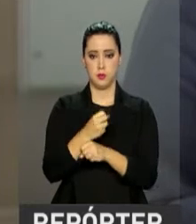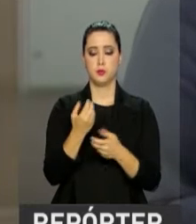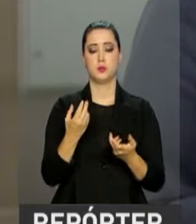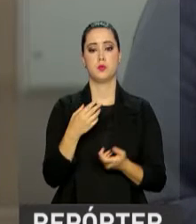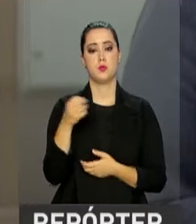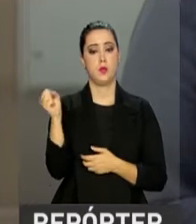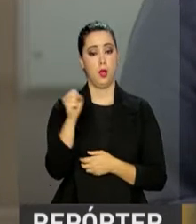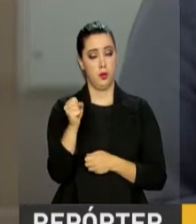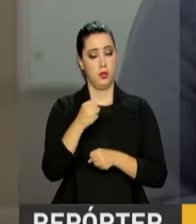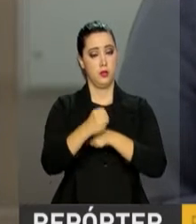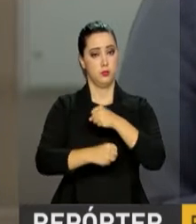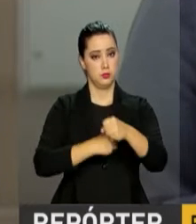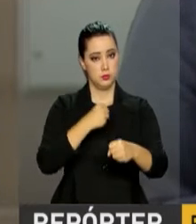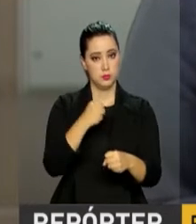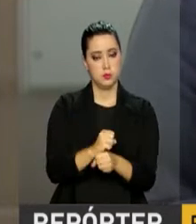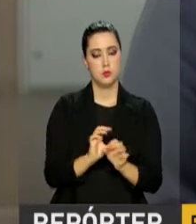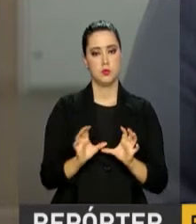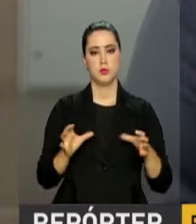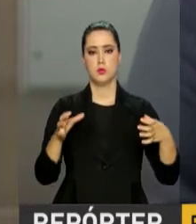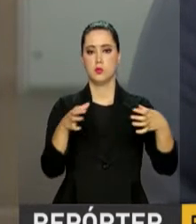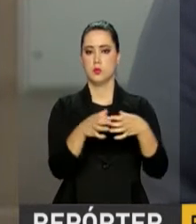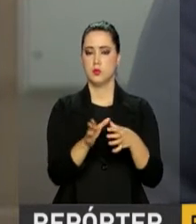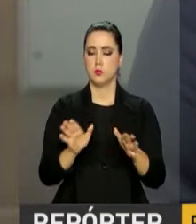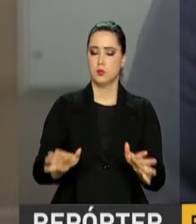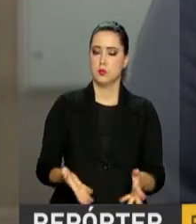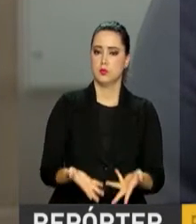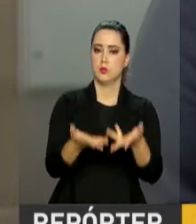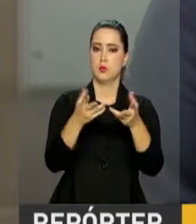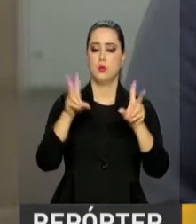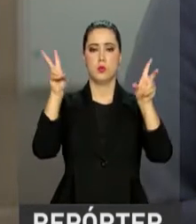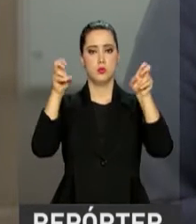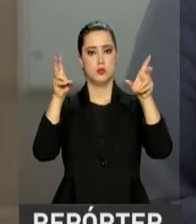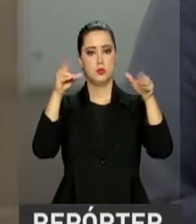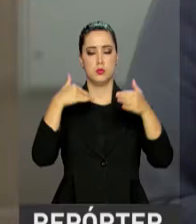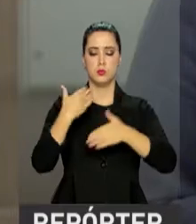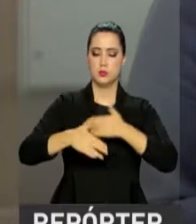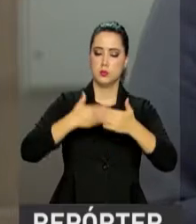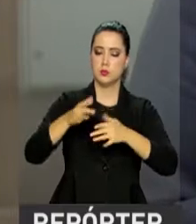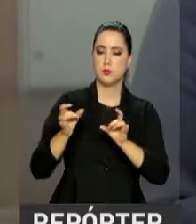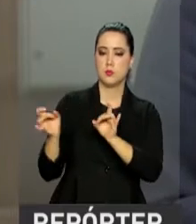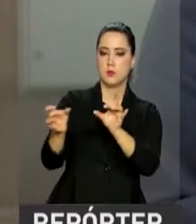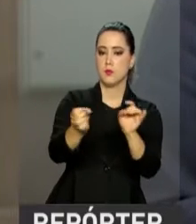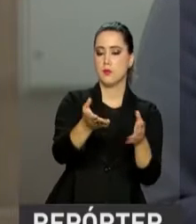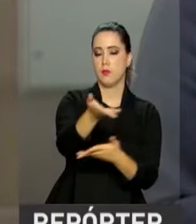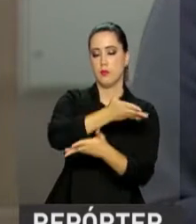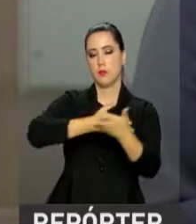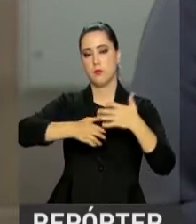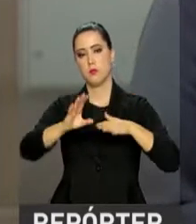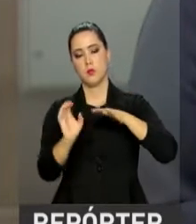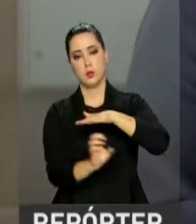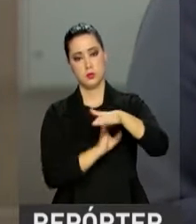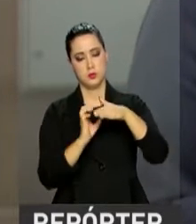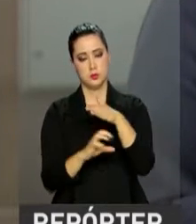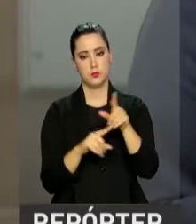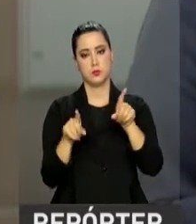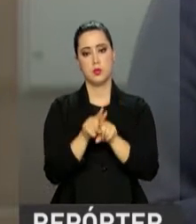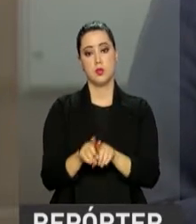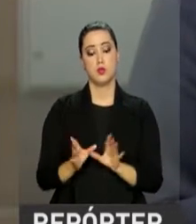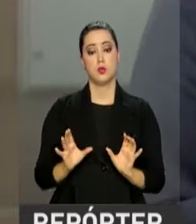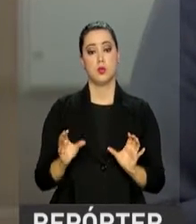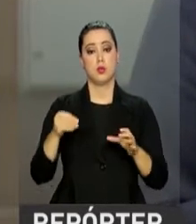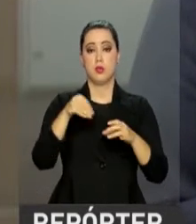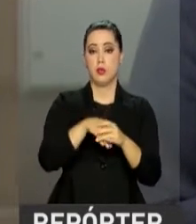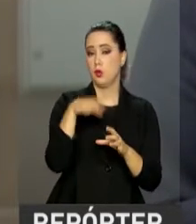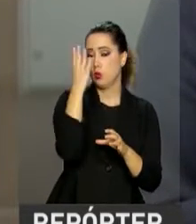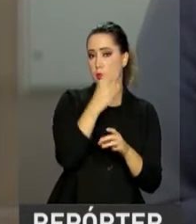brasileira de arranjos produtivos locais têm como tema o aumento da competitividade das empresas brasileiras tanto no mercado